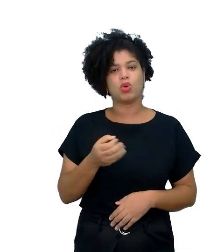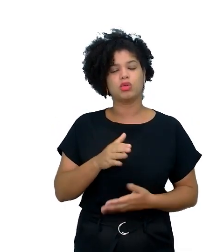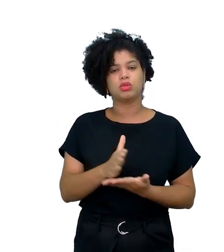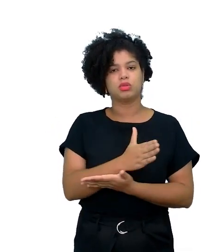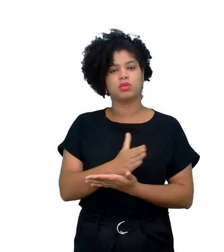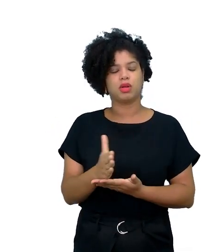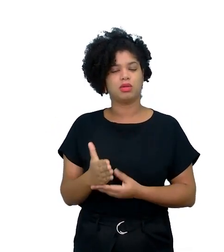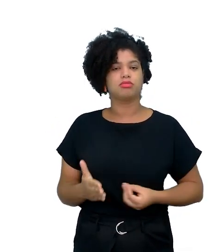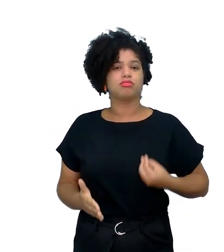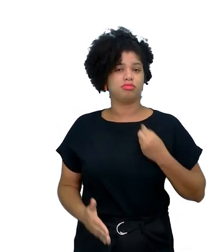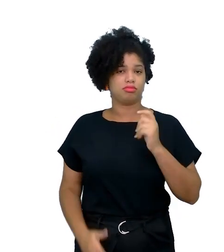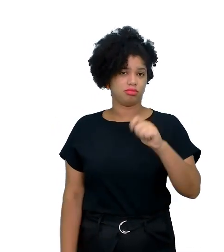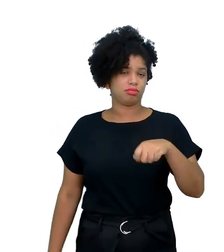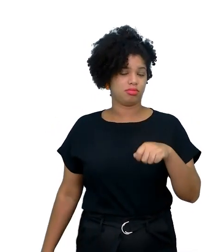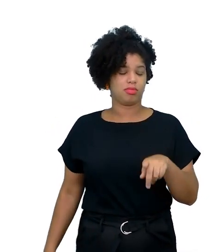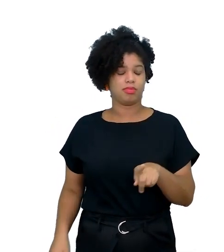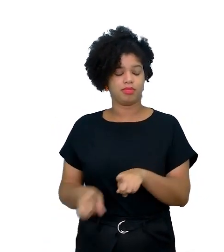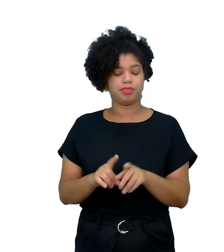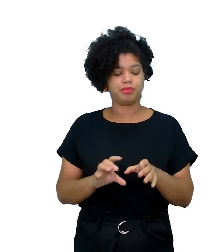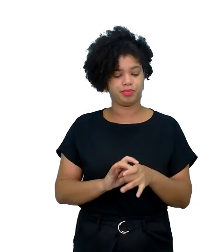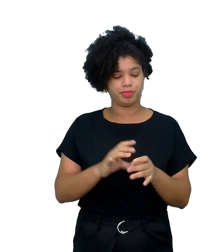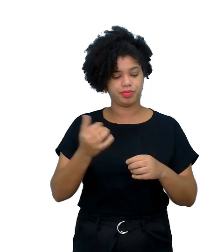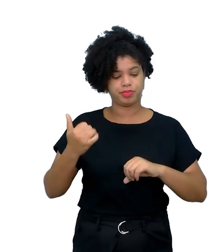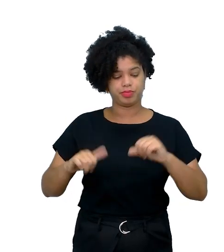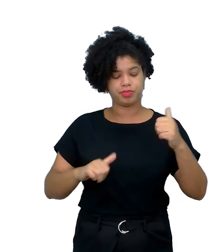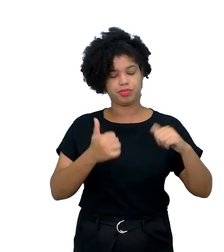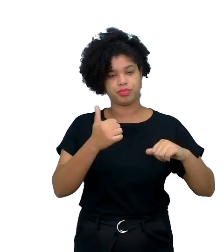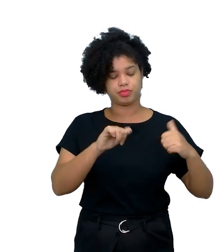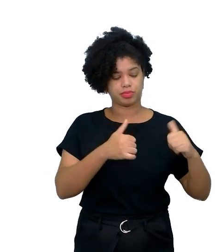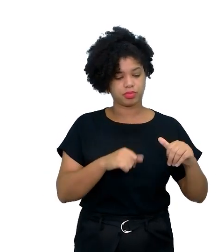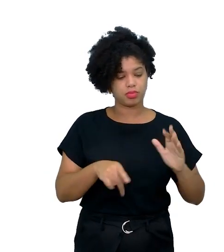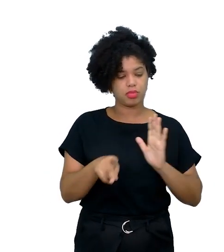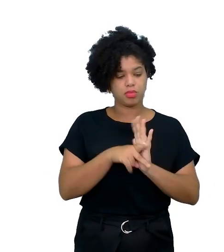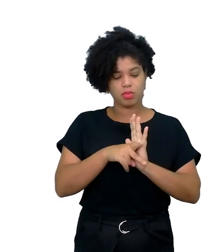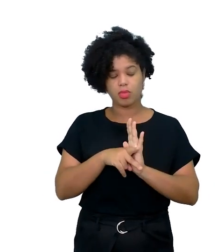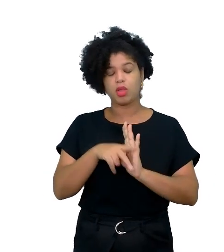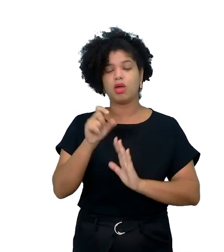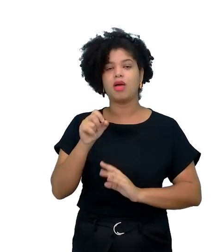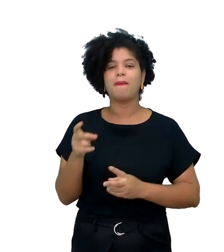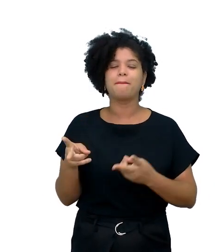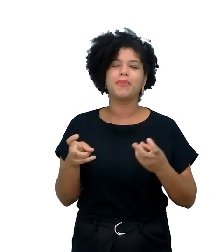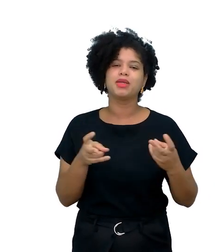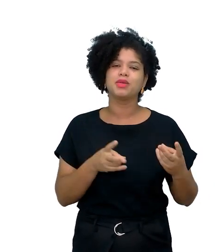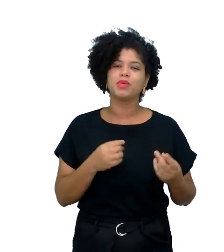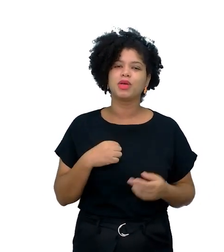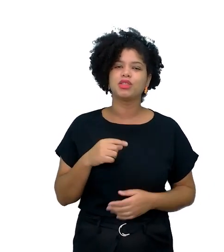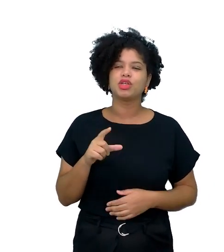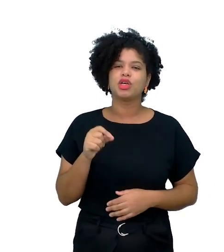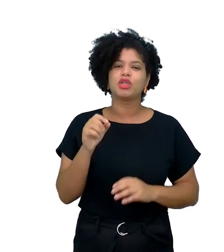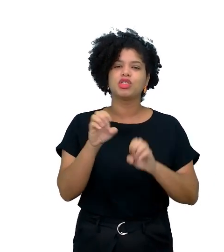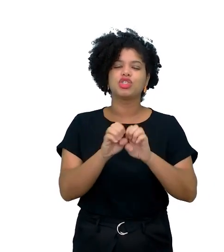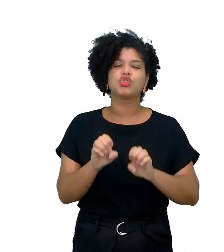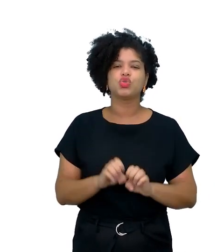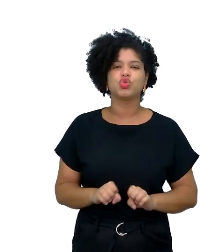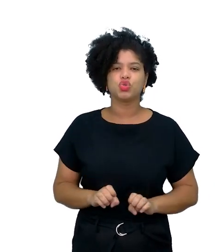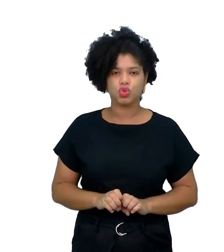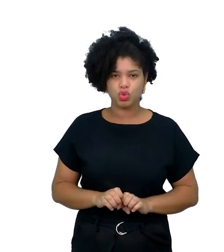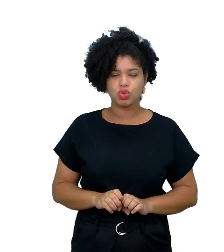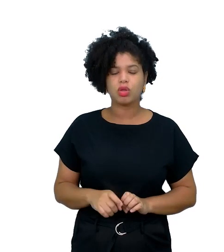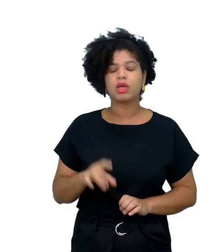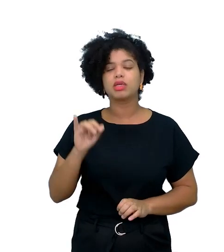distribuição. Também permite analisar as suas propriedades, observando suas estruturas